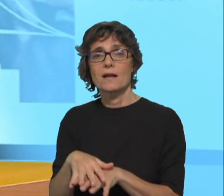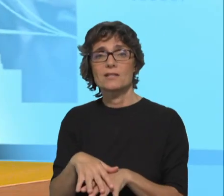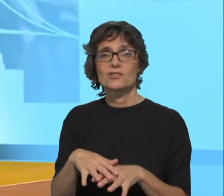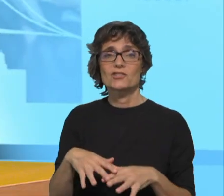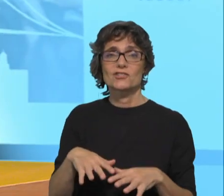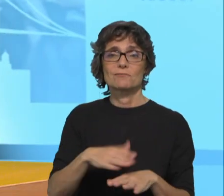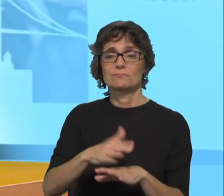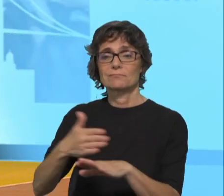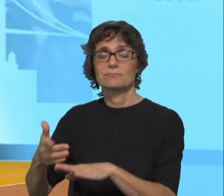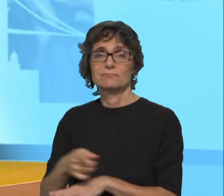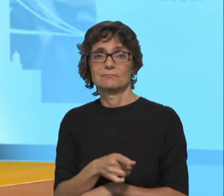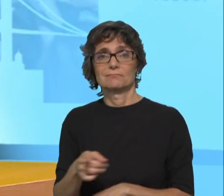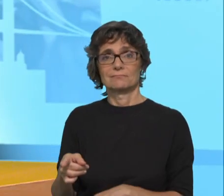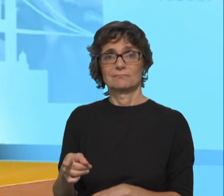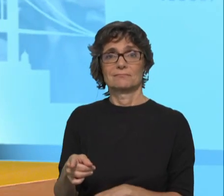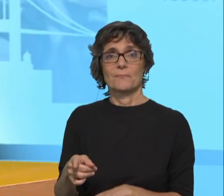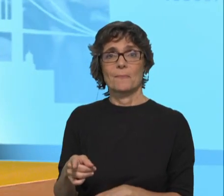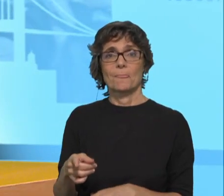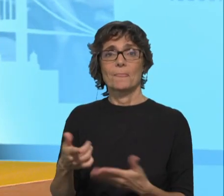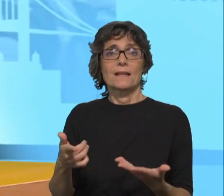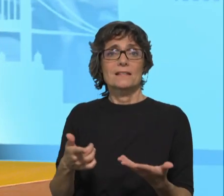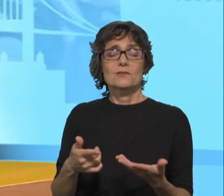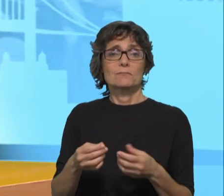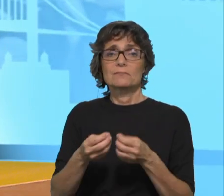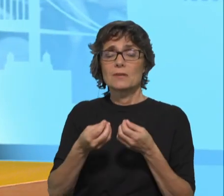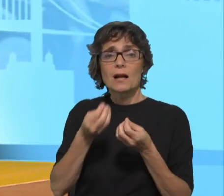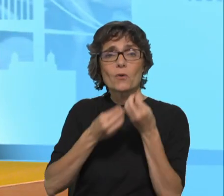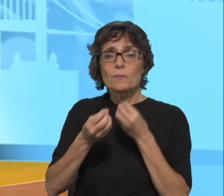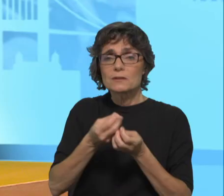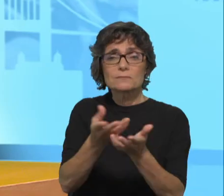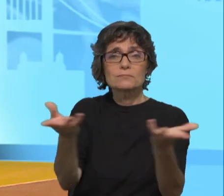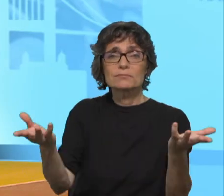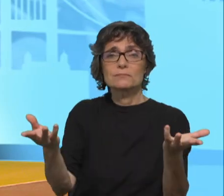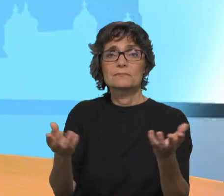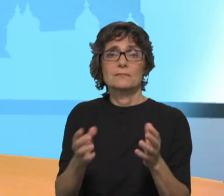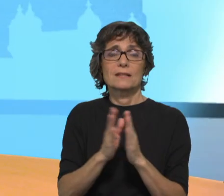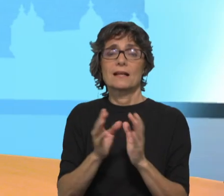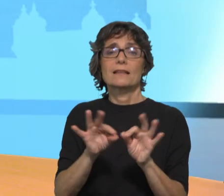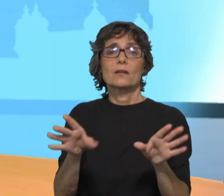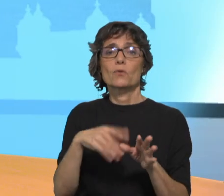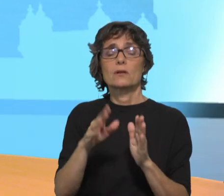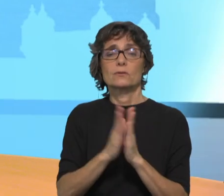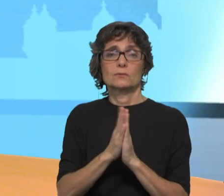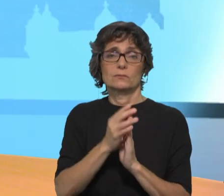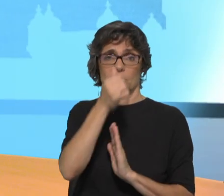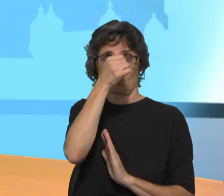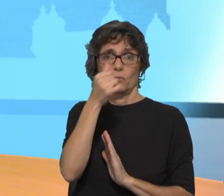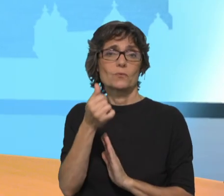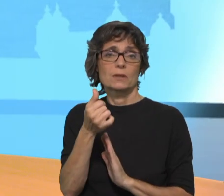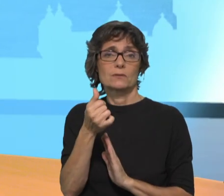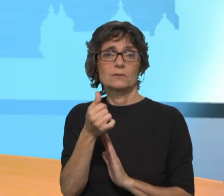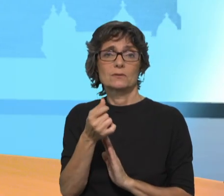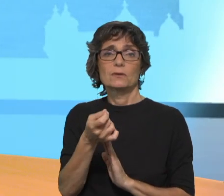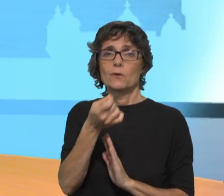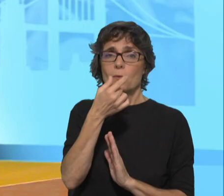importante referir que no Evangelho segundo São João é como que a instituição da Eucaristia. Essa Eucaristia que, domingo após domingo,